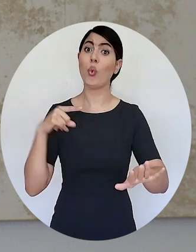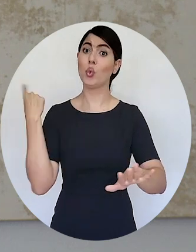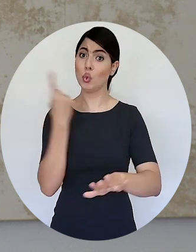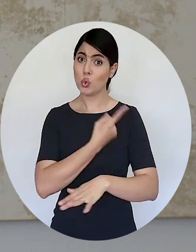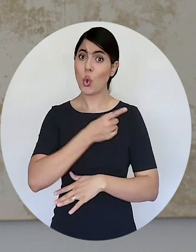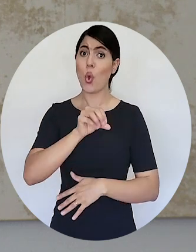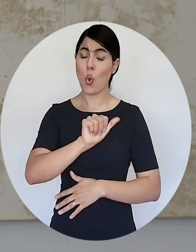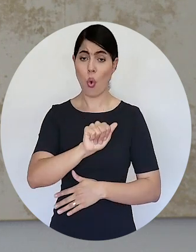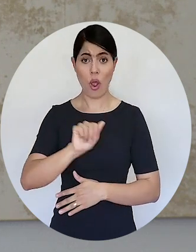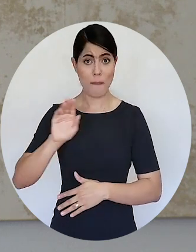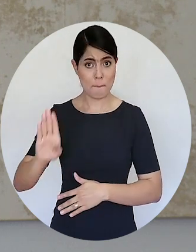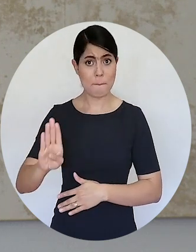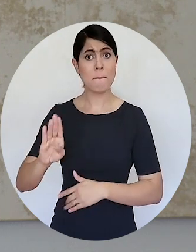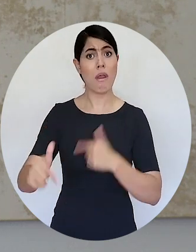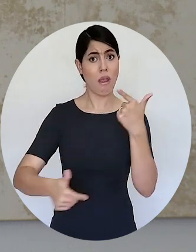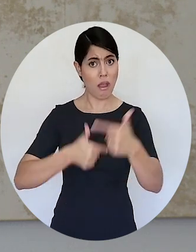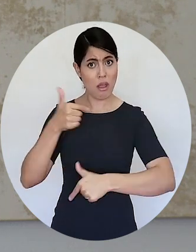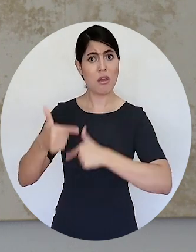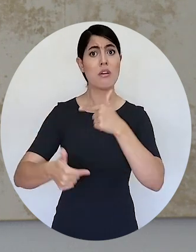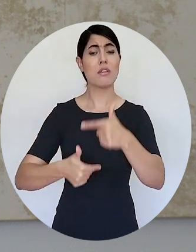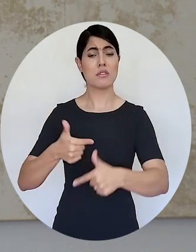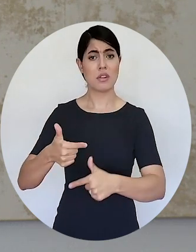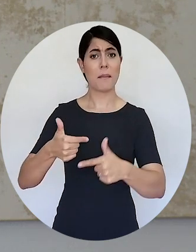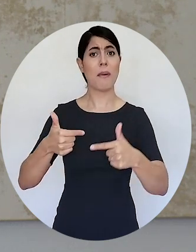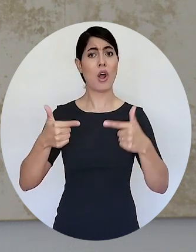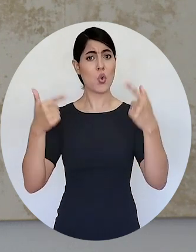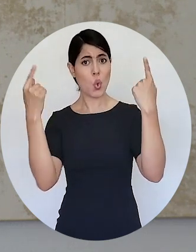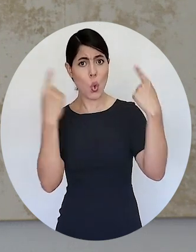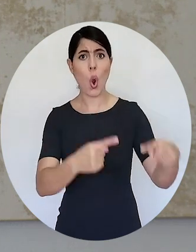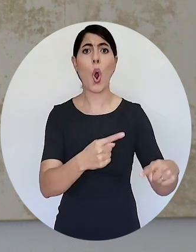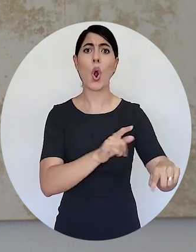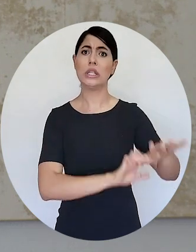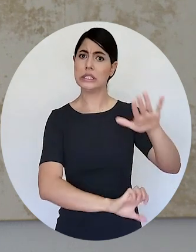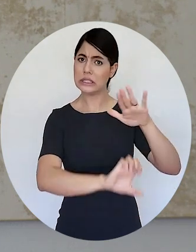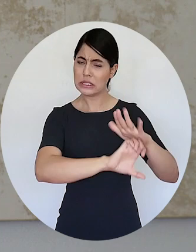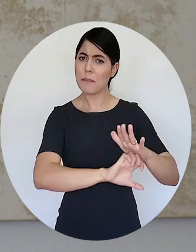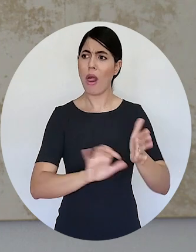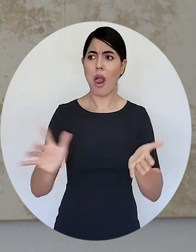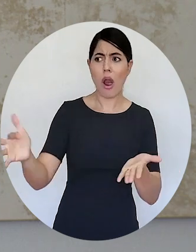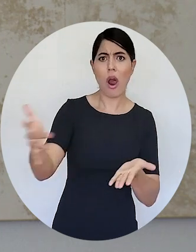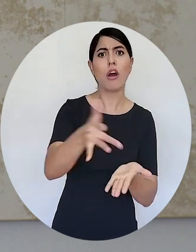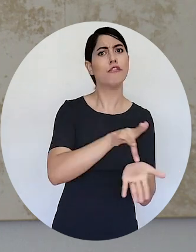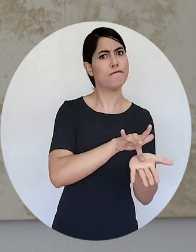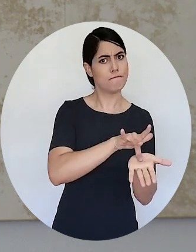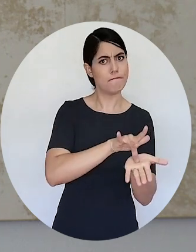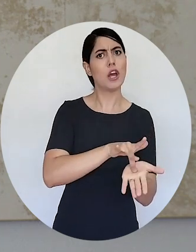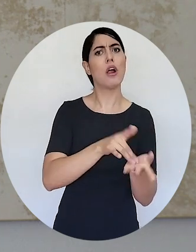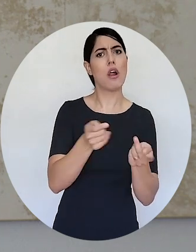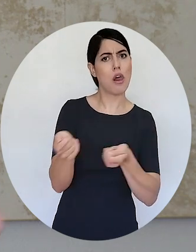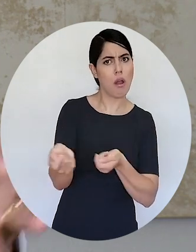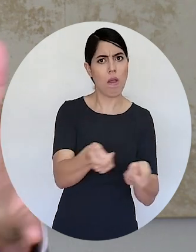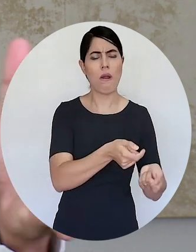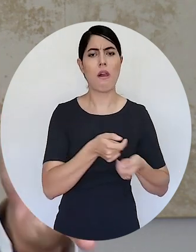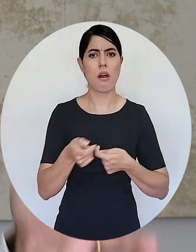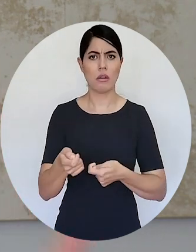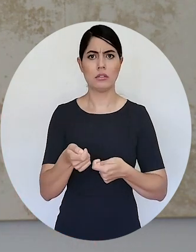dos Advogados, temos forte trabalho de combate a essas startups que